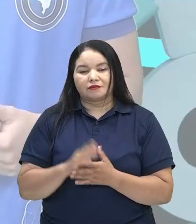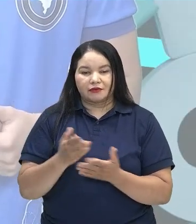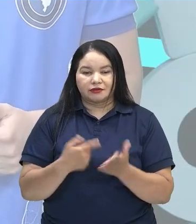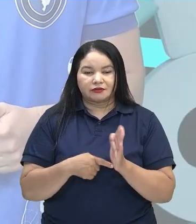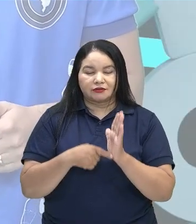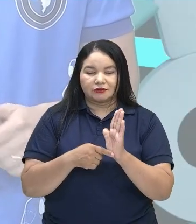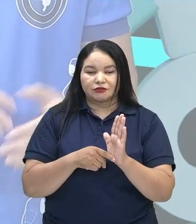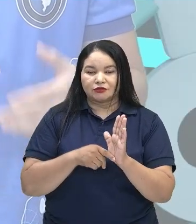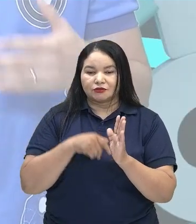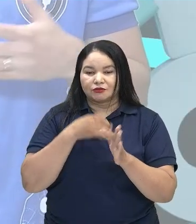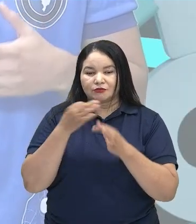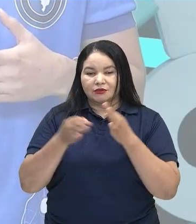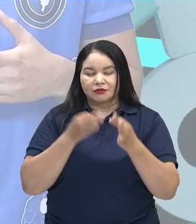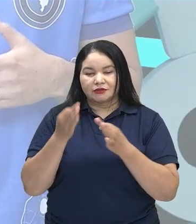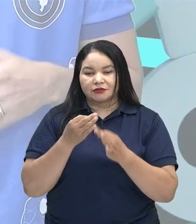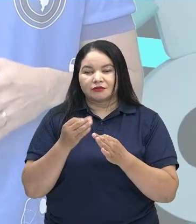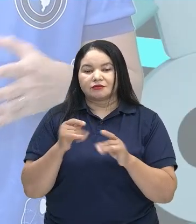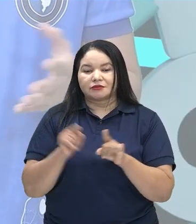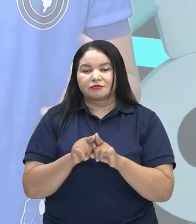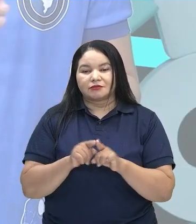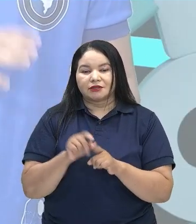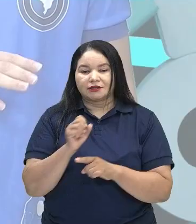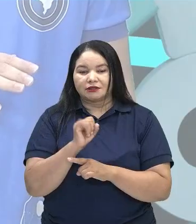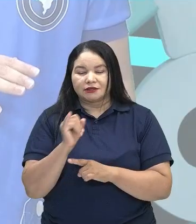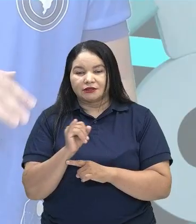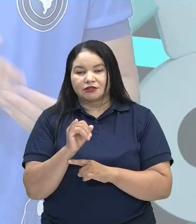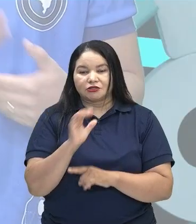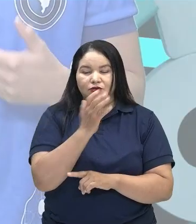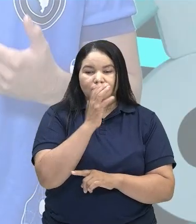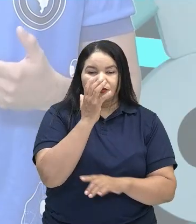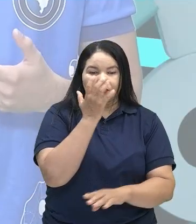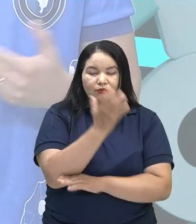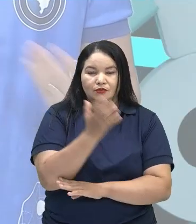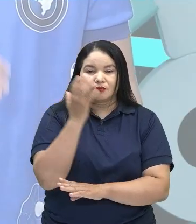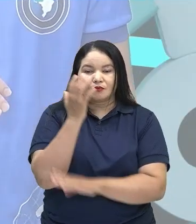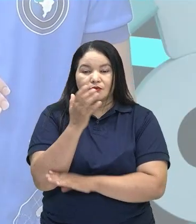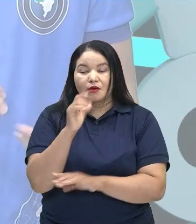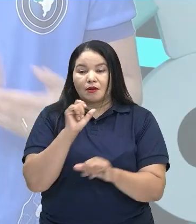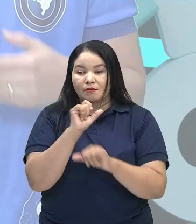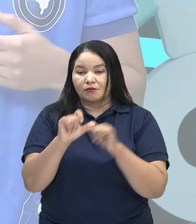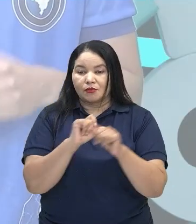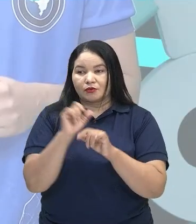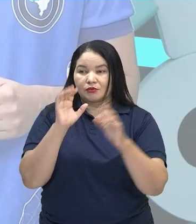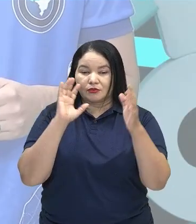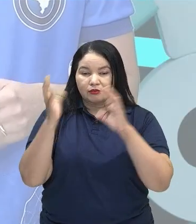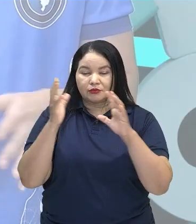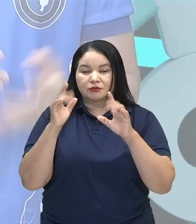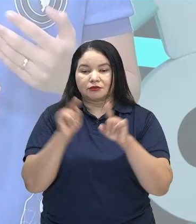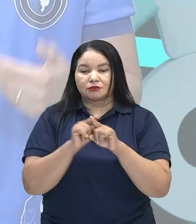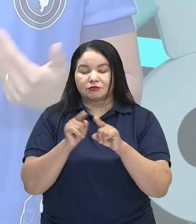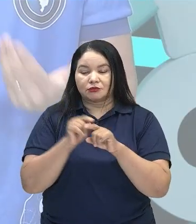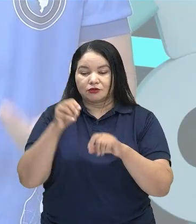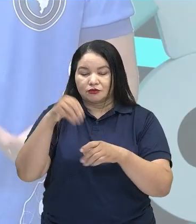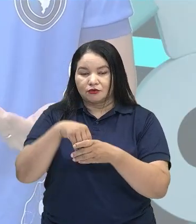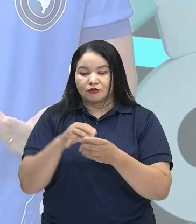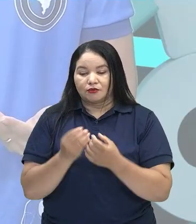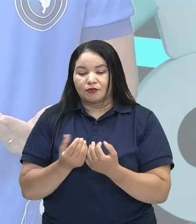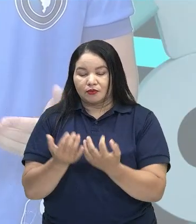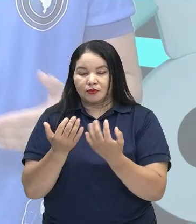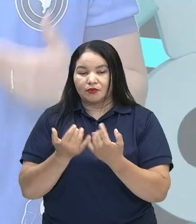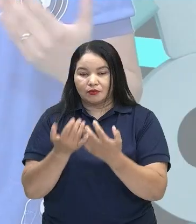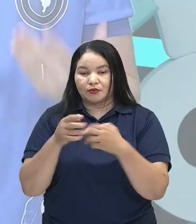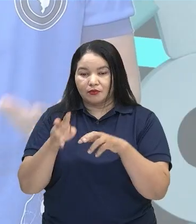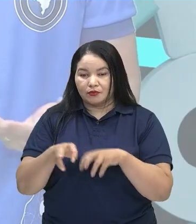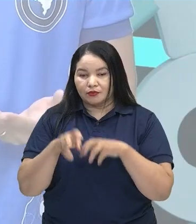ilustrar isso. Então, cortar árvores muda a chuva e dificulta o cultivo, a agricultura. Então, nós vimos no